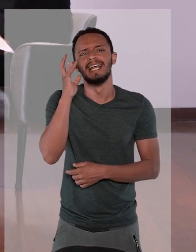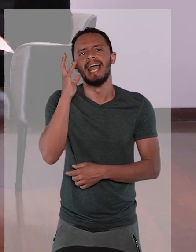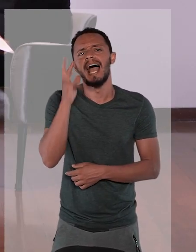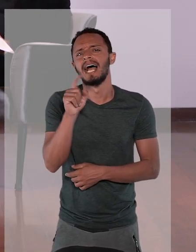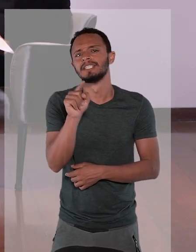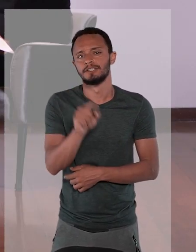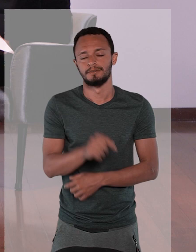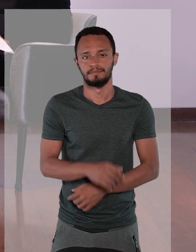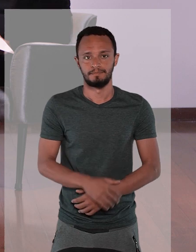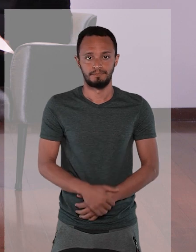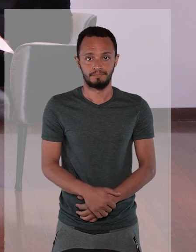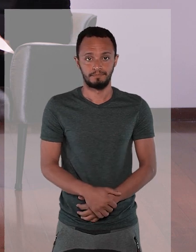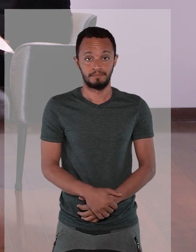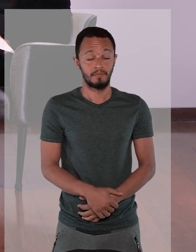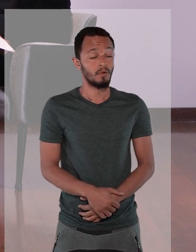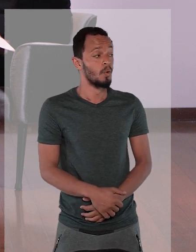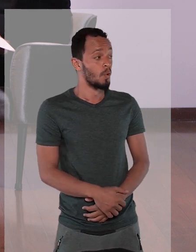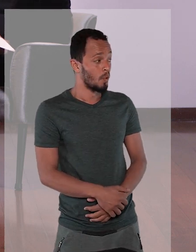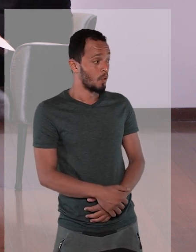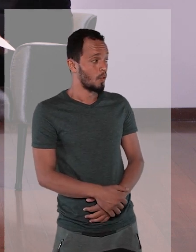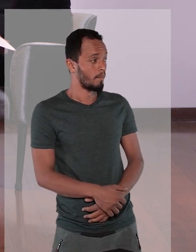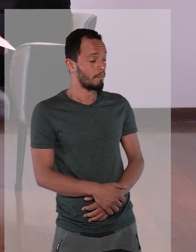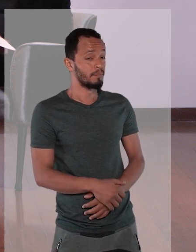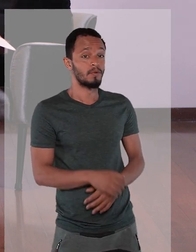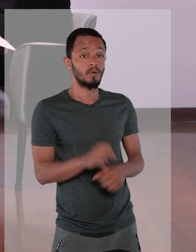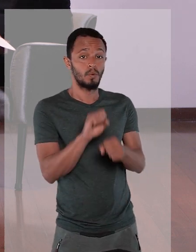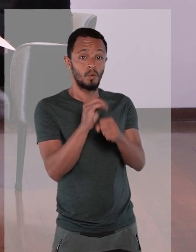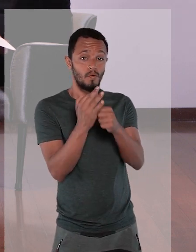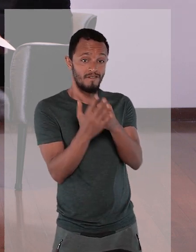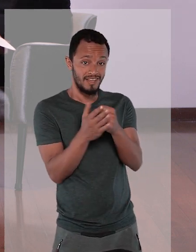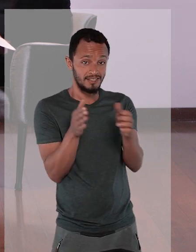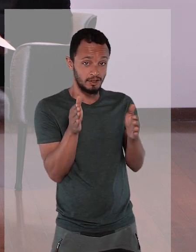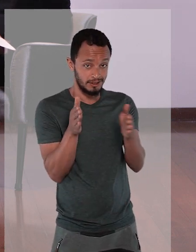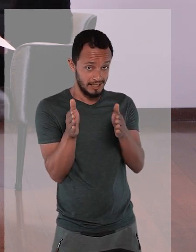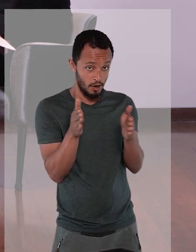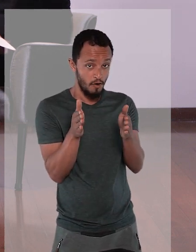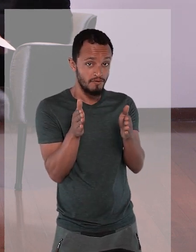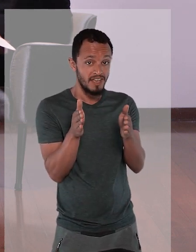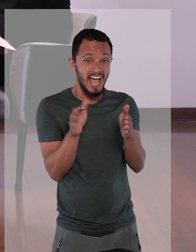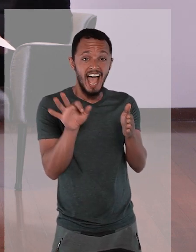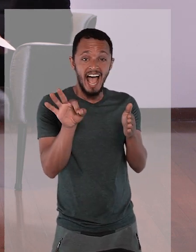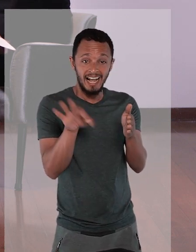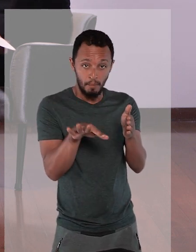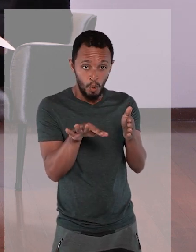primeiro não passou, né, Afonso? Eu acho que não passou.